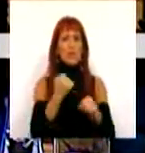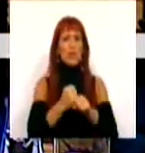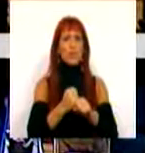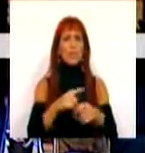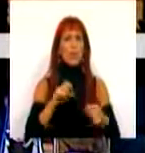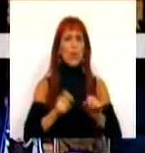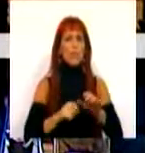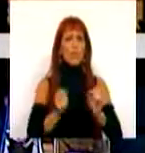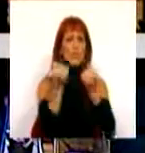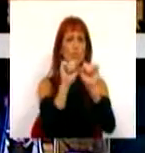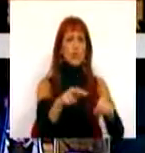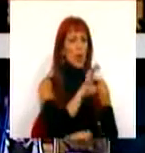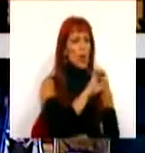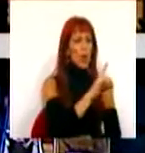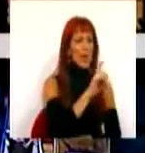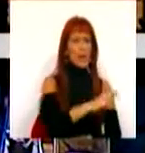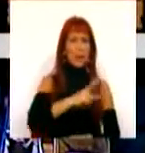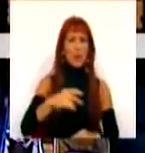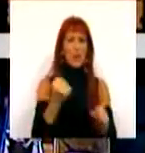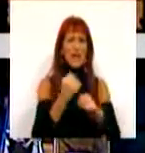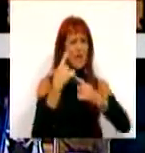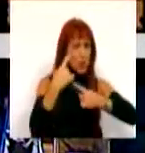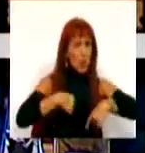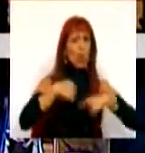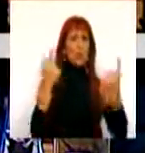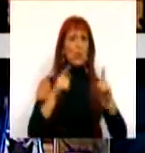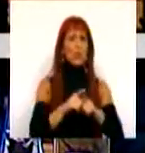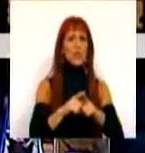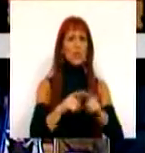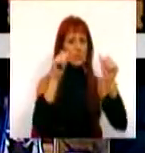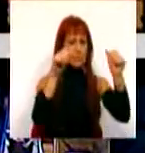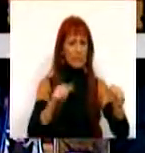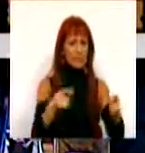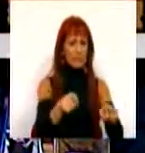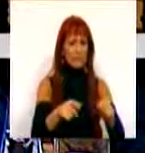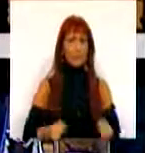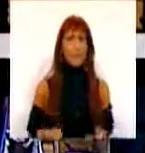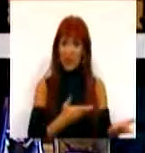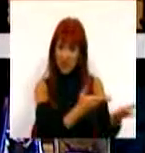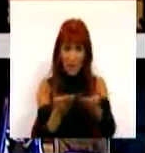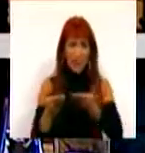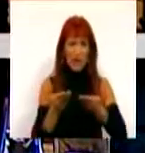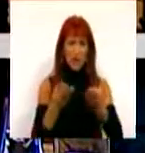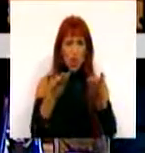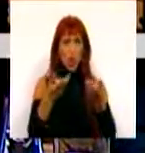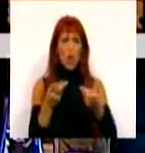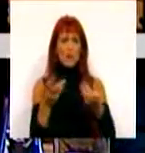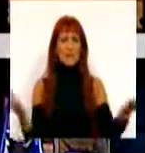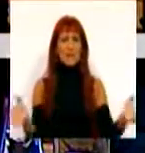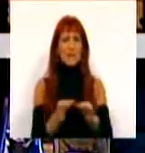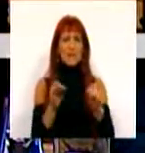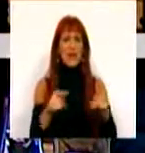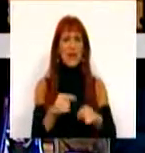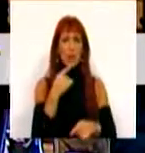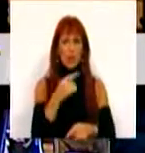fundos autónomos e 86 milhões às entidades públicas reclassificadas. Este é um orçamento, como tive